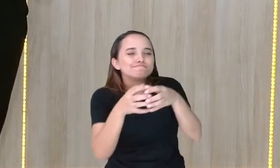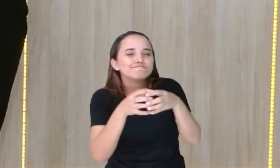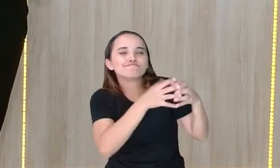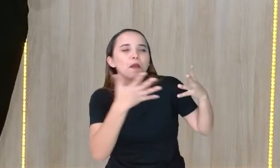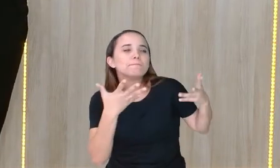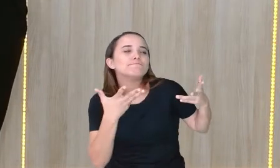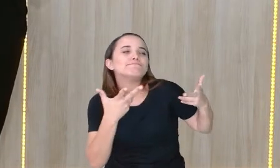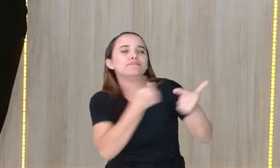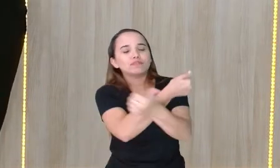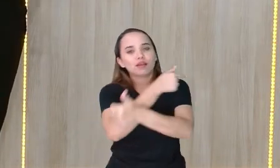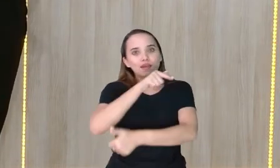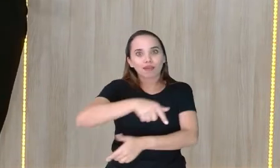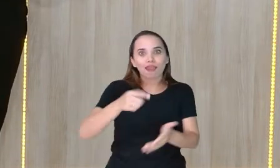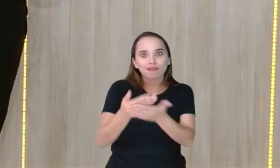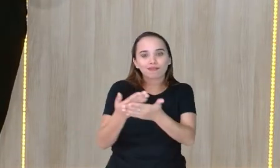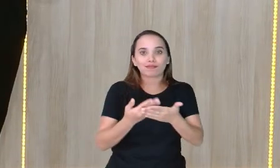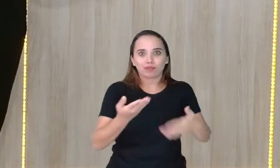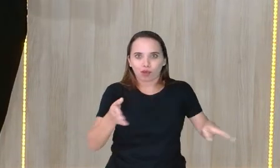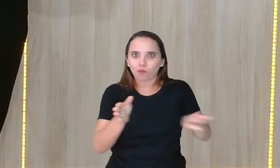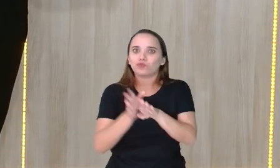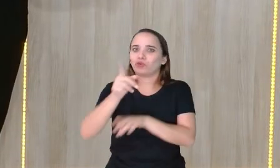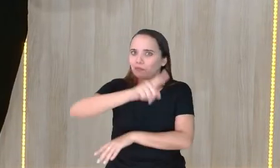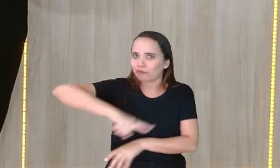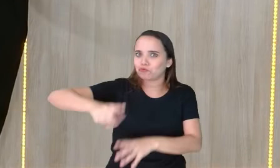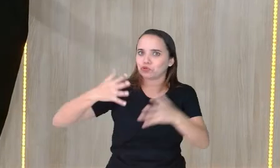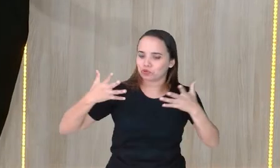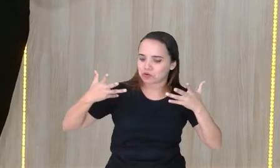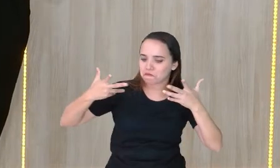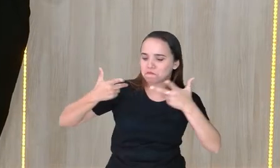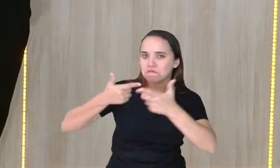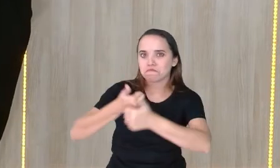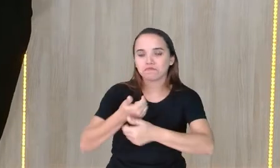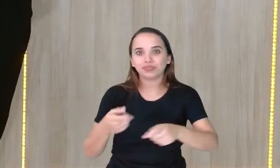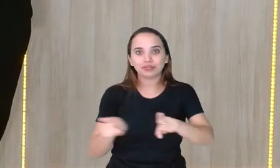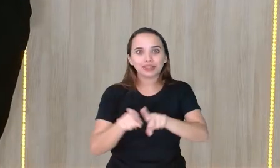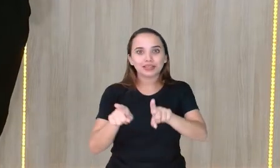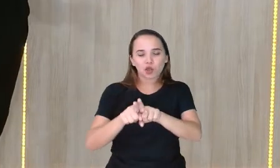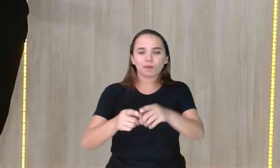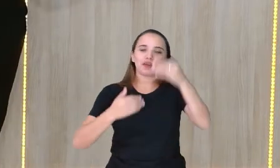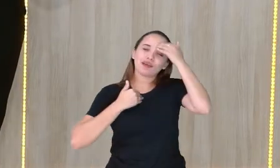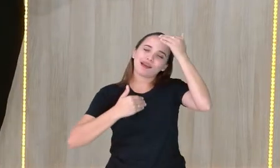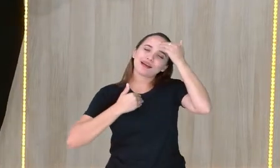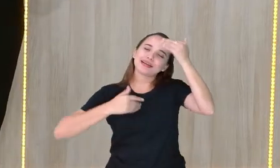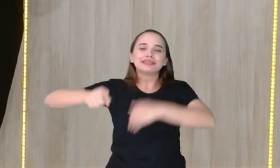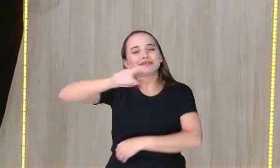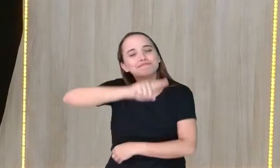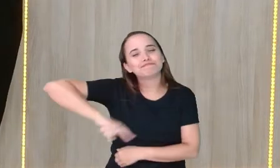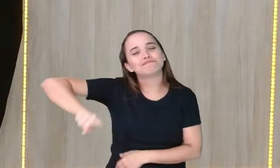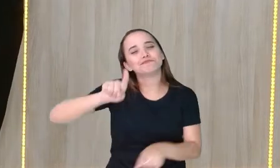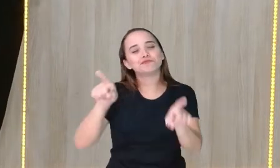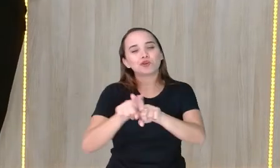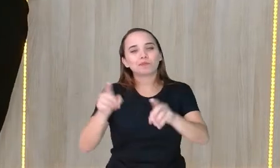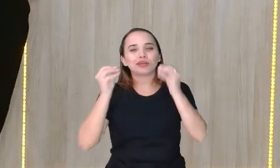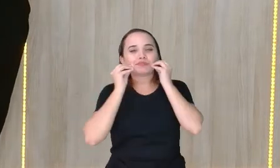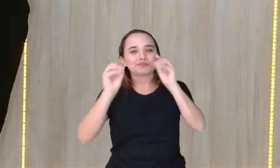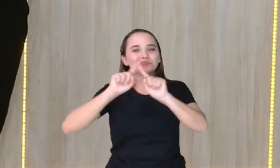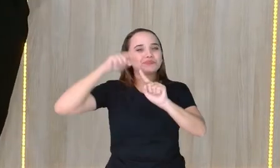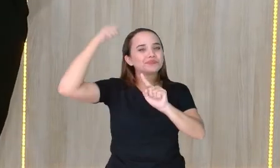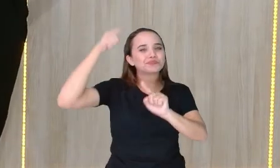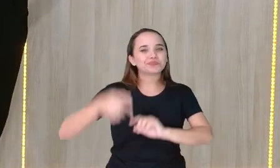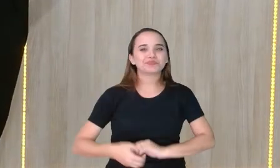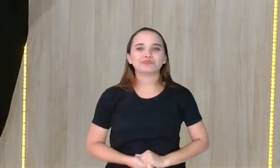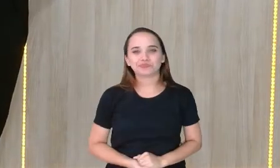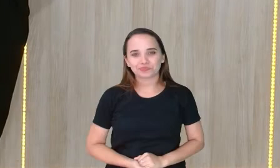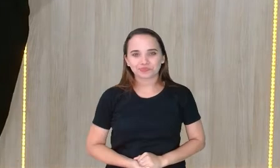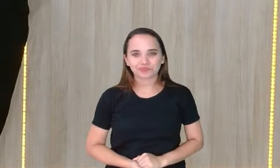que faz essa aula chegar até vocês com qualidade, certo? E, como sempre, agradeço a vocês que estão aí. Um beijo e até a próxima.